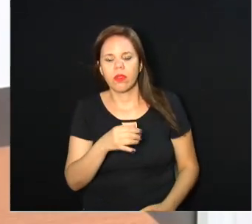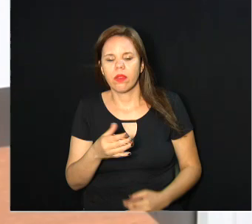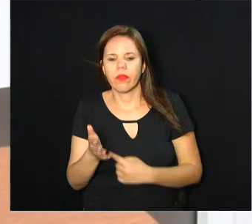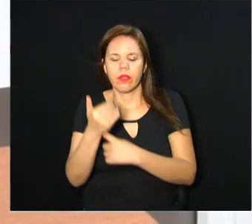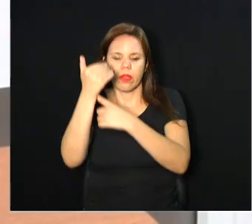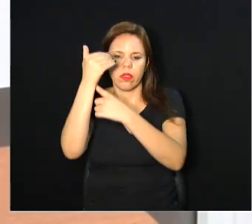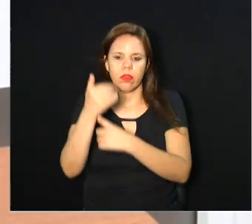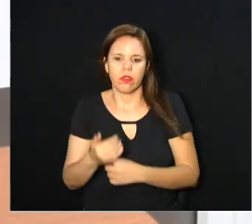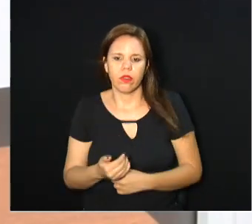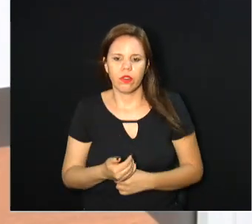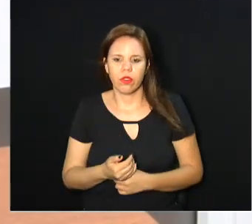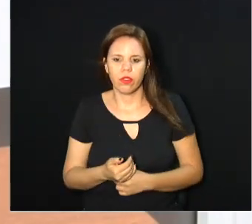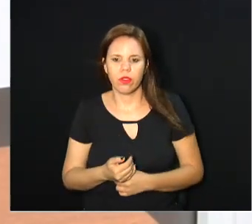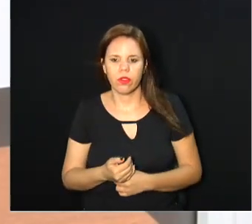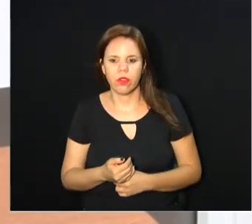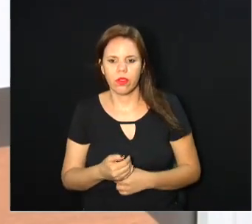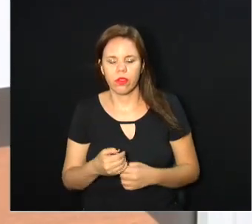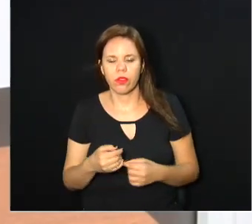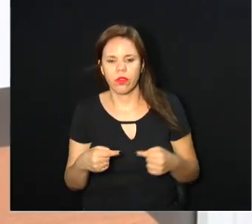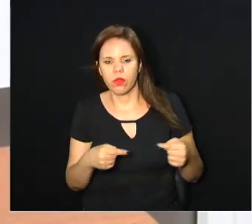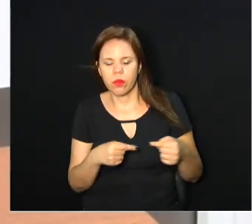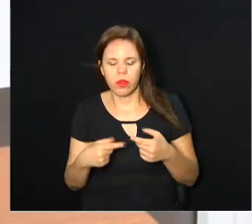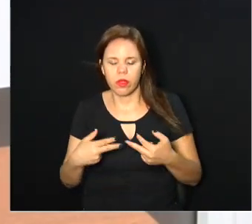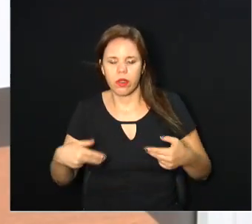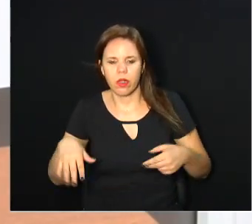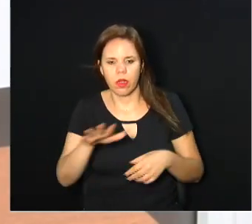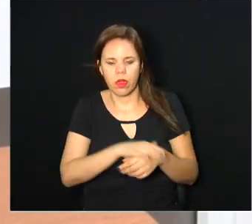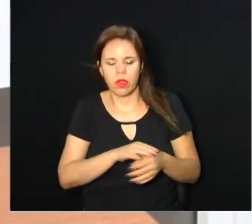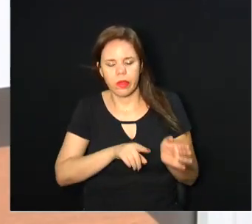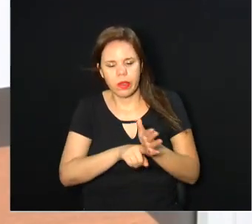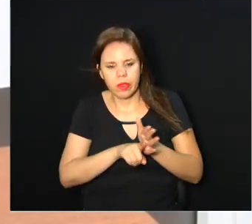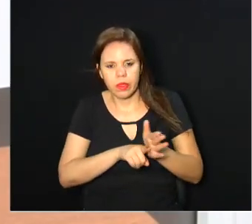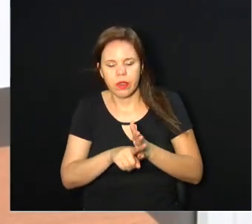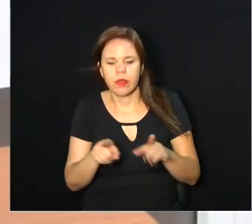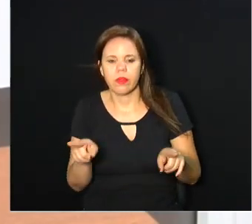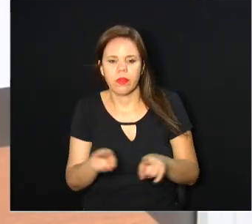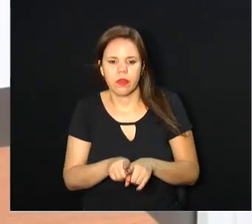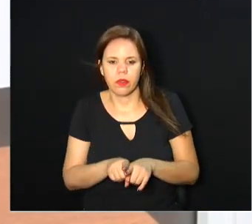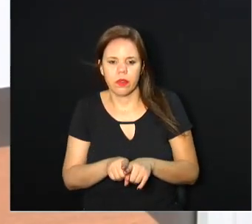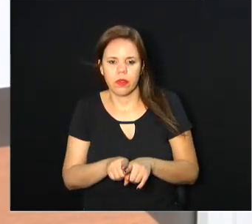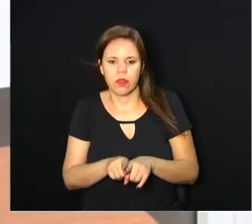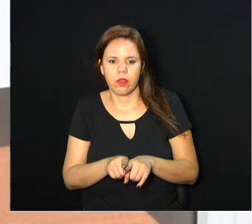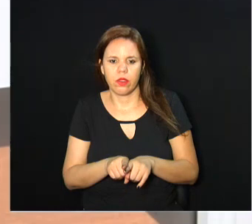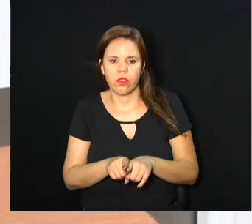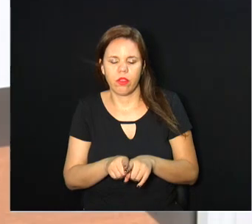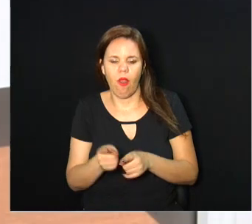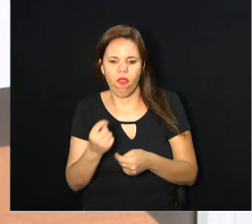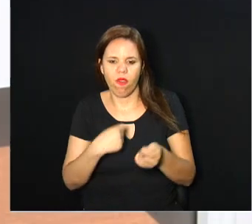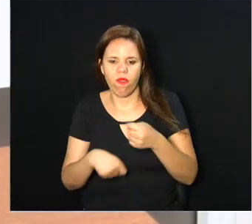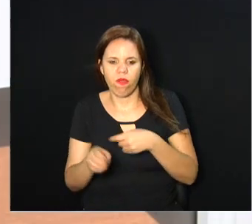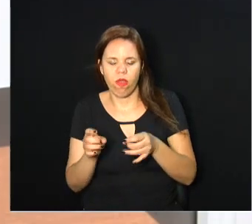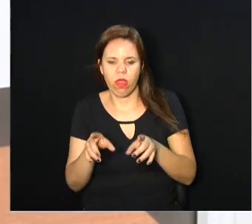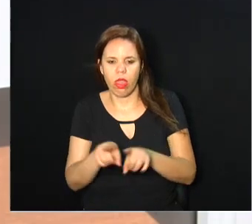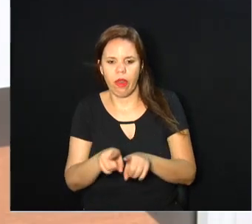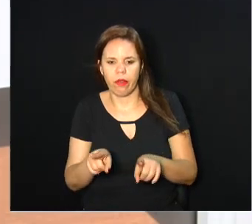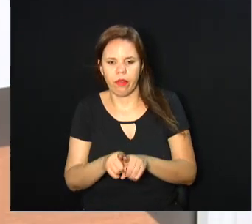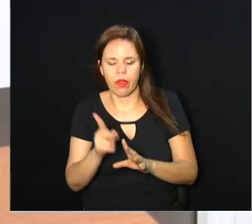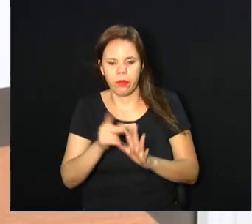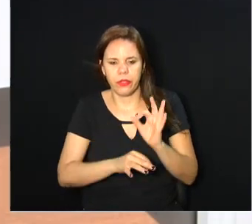no mercado. Tecnologias essas de pesquisa e também de escala comercial. Esse projeto